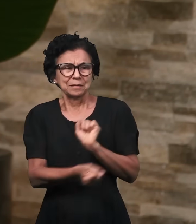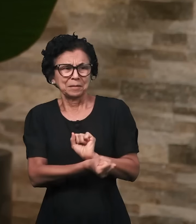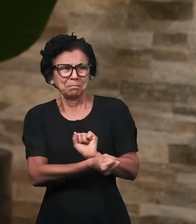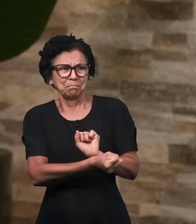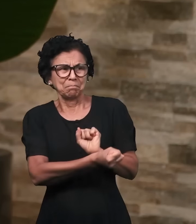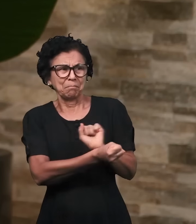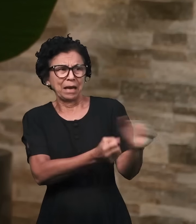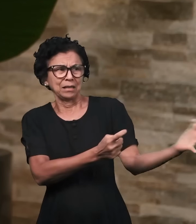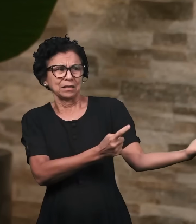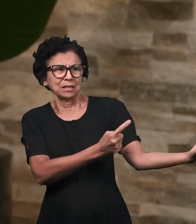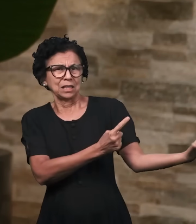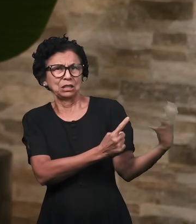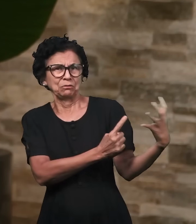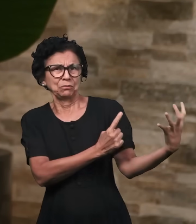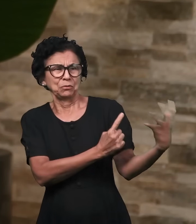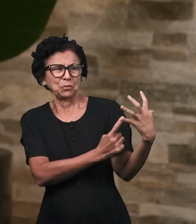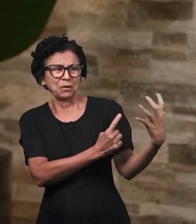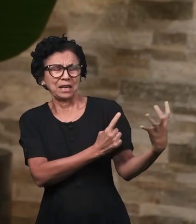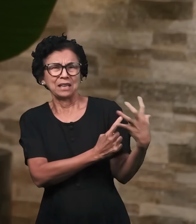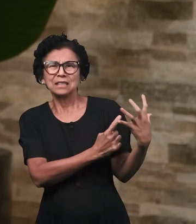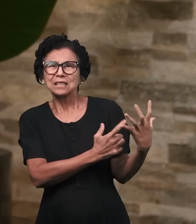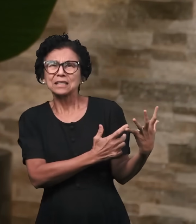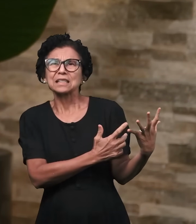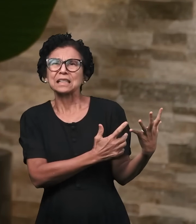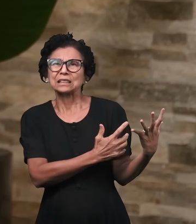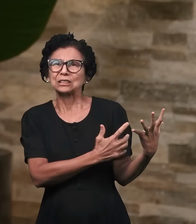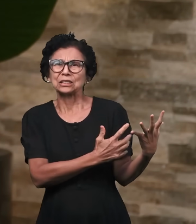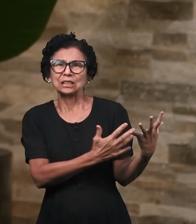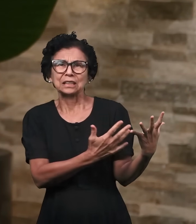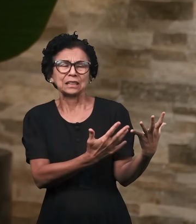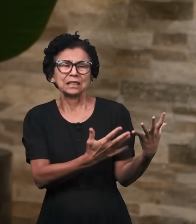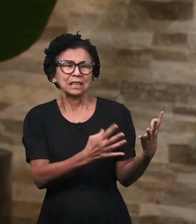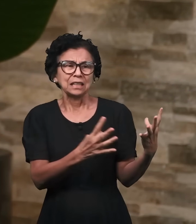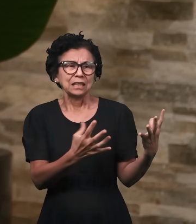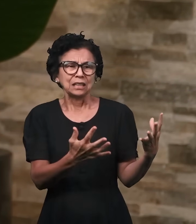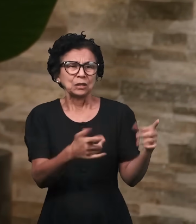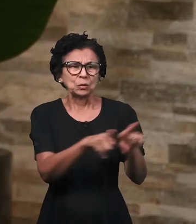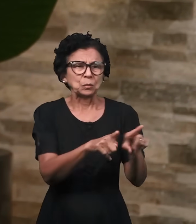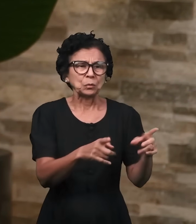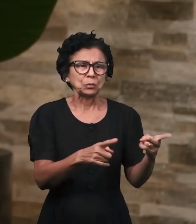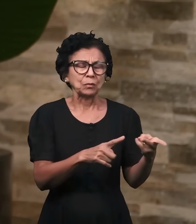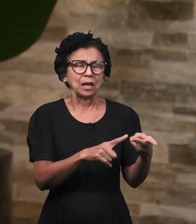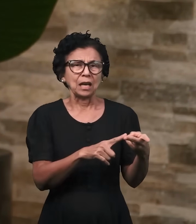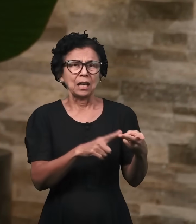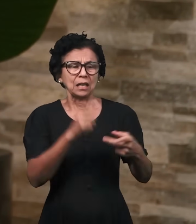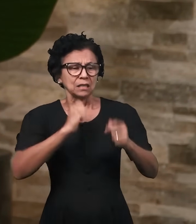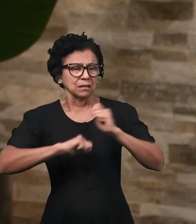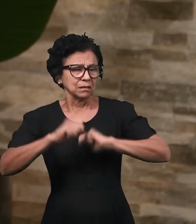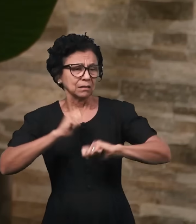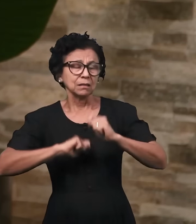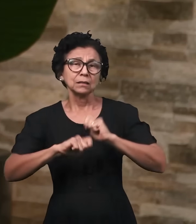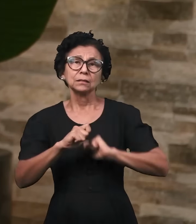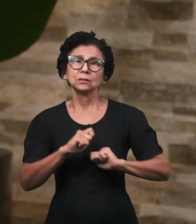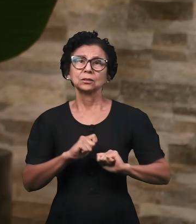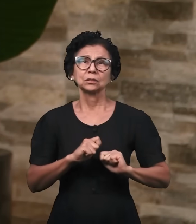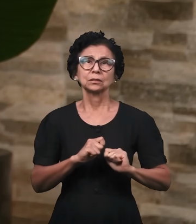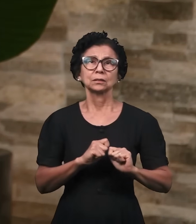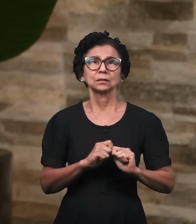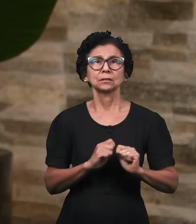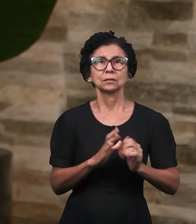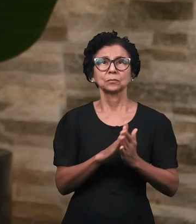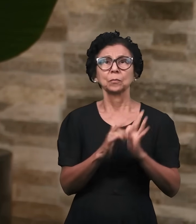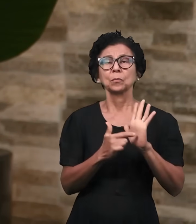pressão de performance a todo tempo, de ansiedade, porque o texto é muito claro, conforme o senhor